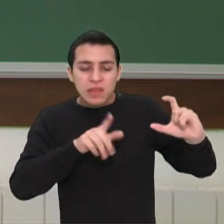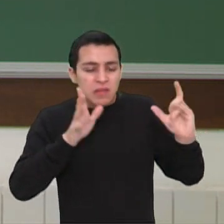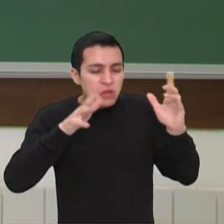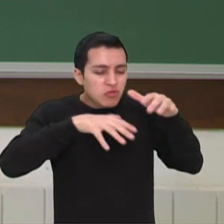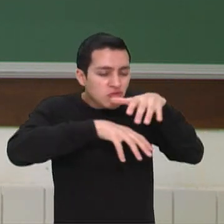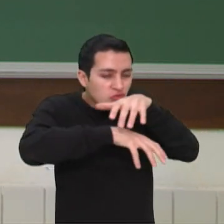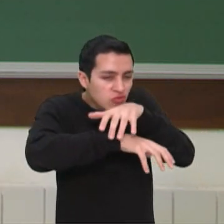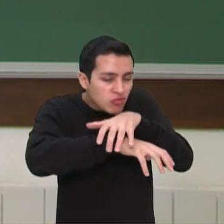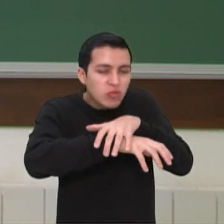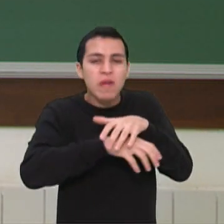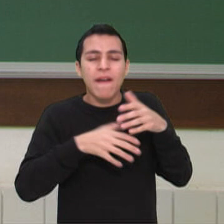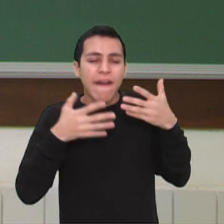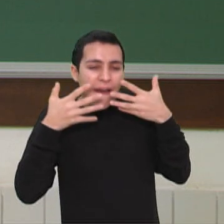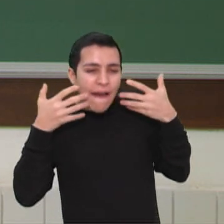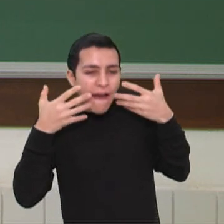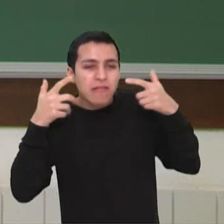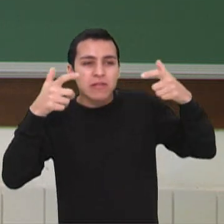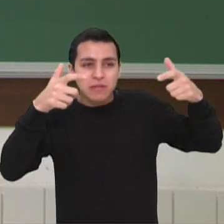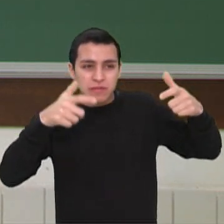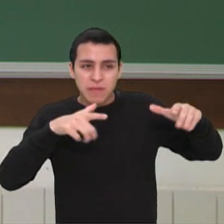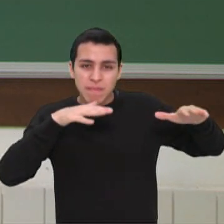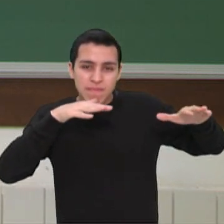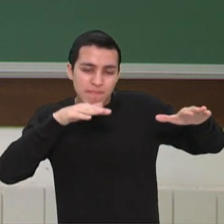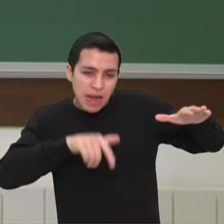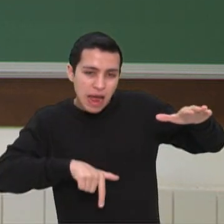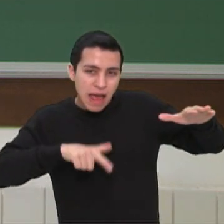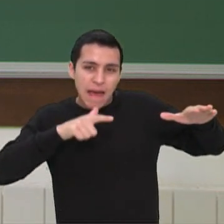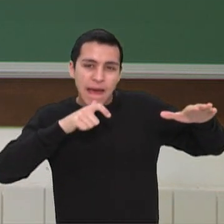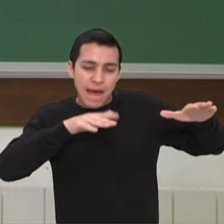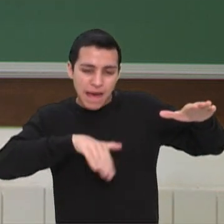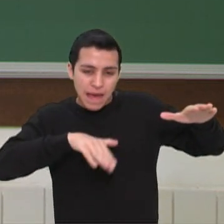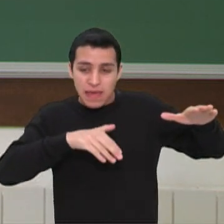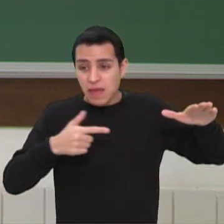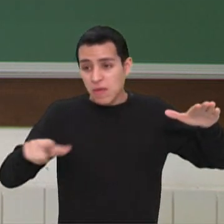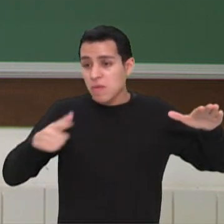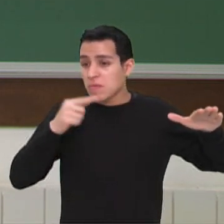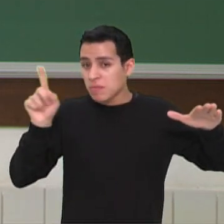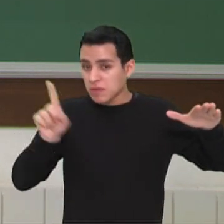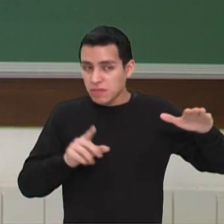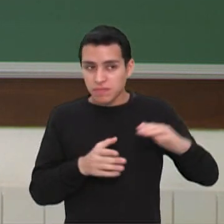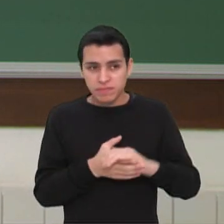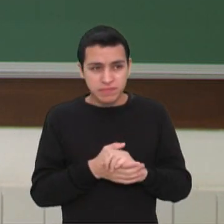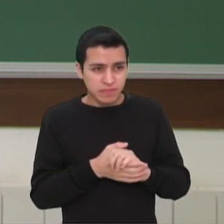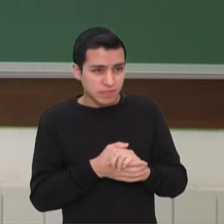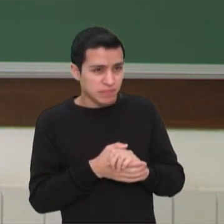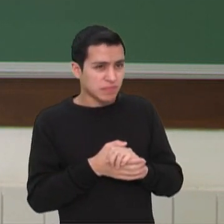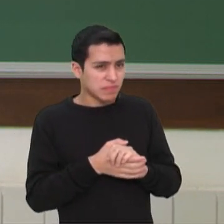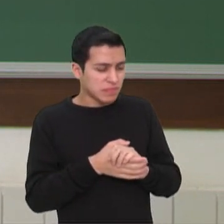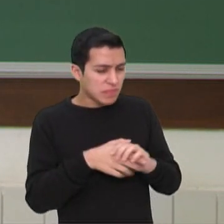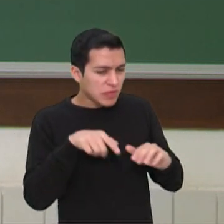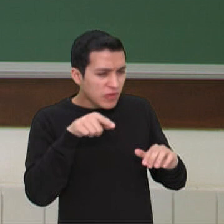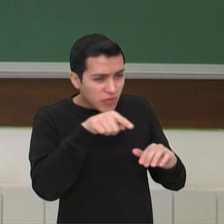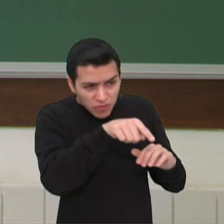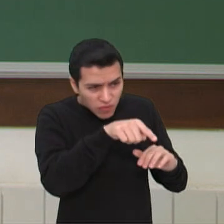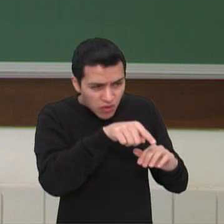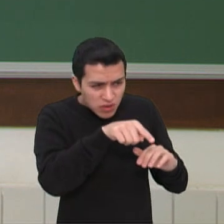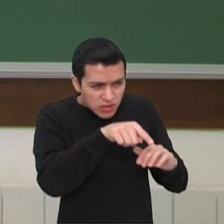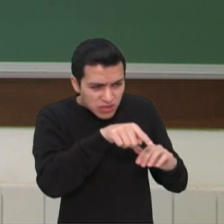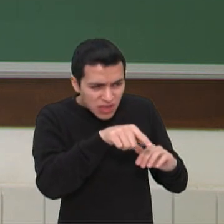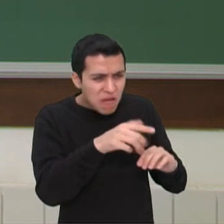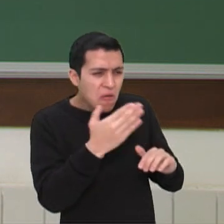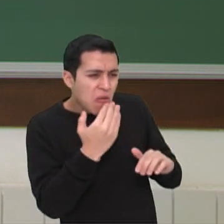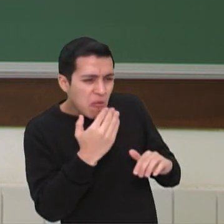John, os dois na praia, e o John pergunta para o Garfield, Garfield, você está em cima do meu sanduíche? Você